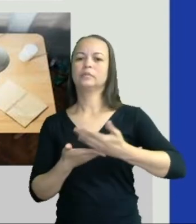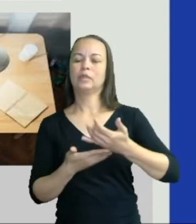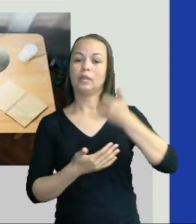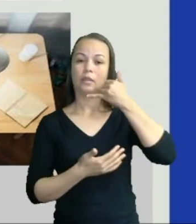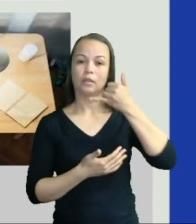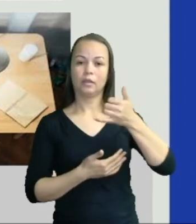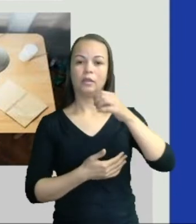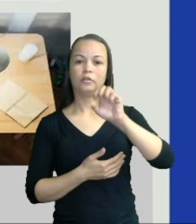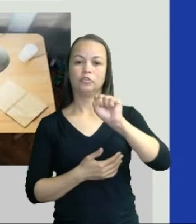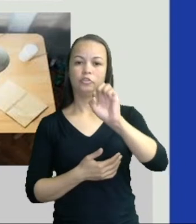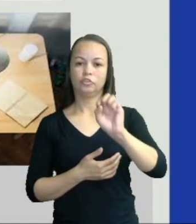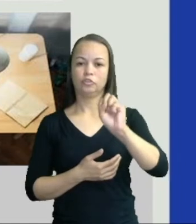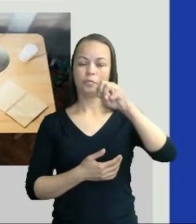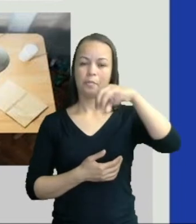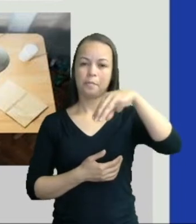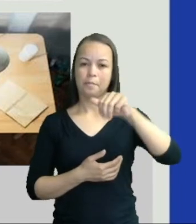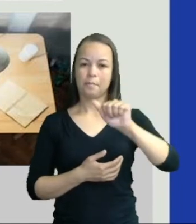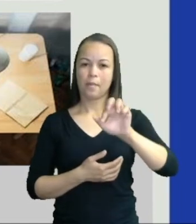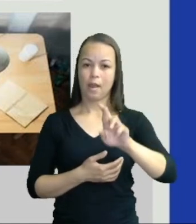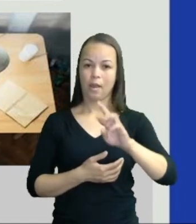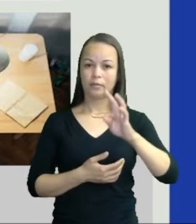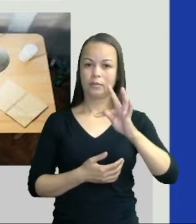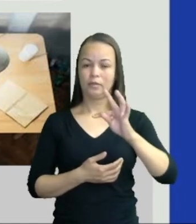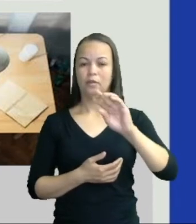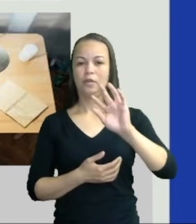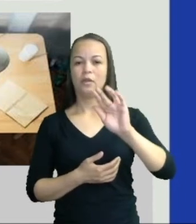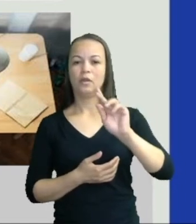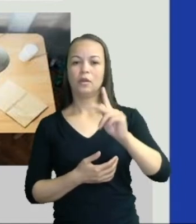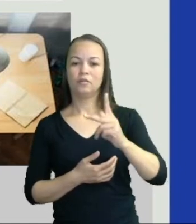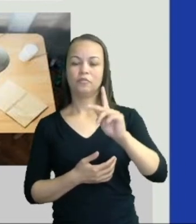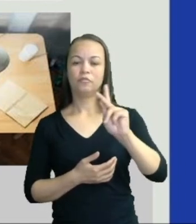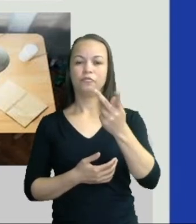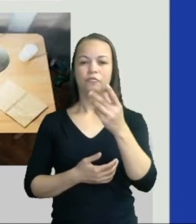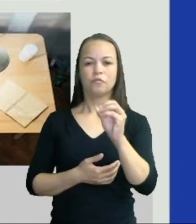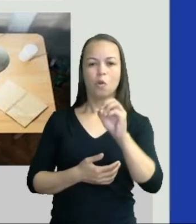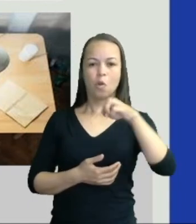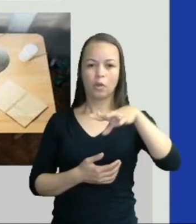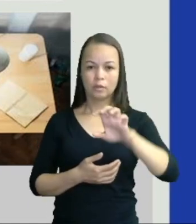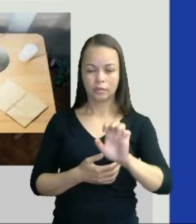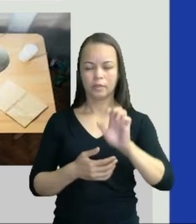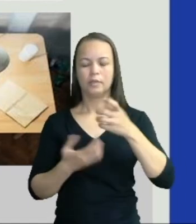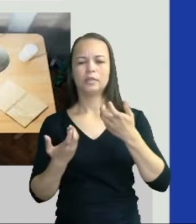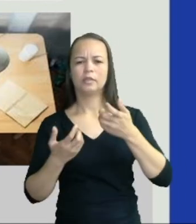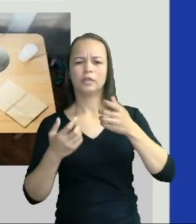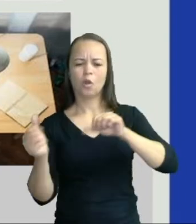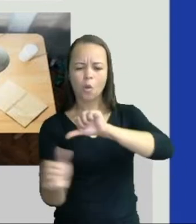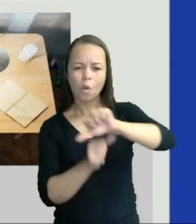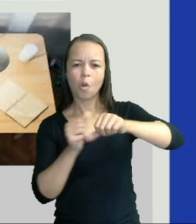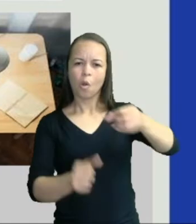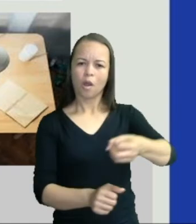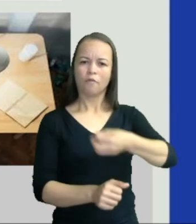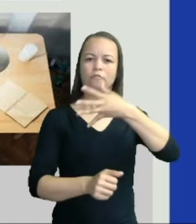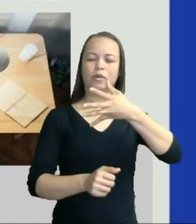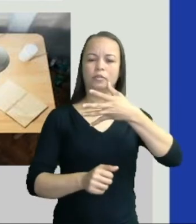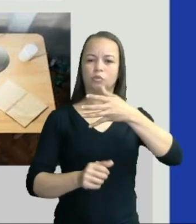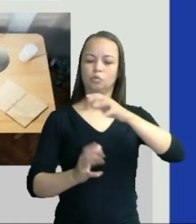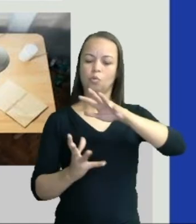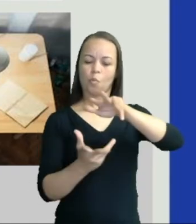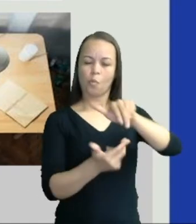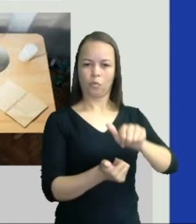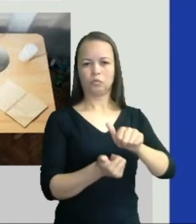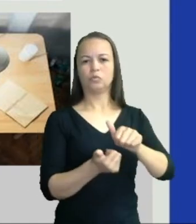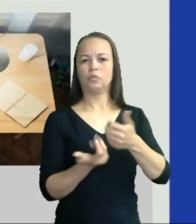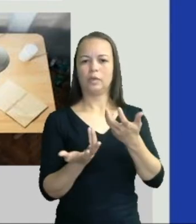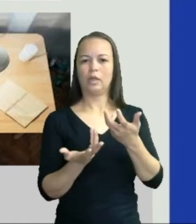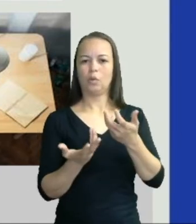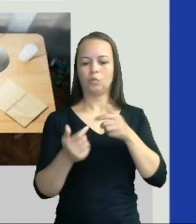para realizar uma atividade e o gasto com papéis e outros produtos era muito alto, pois os trabalhos eram feitos